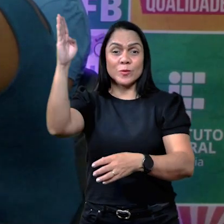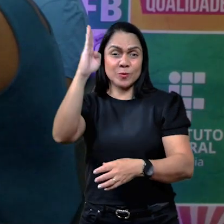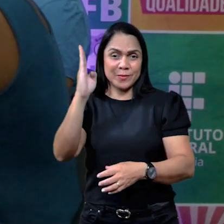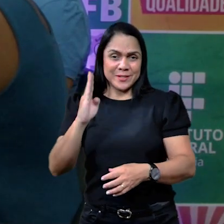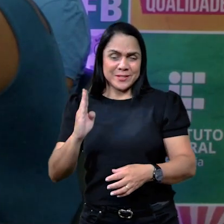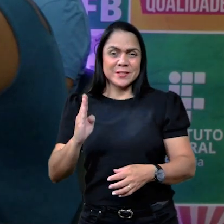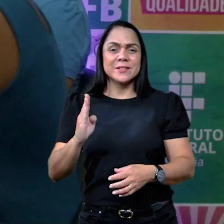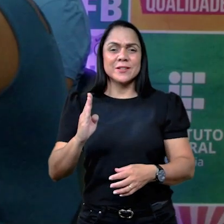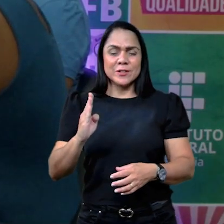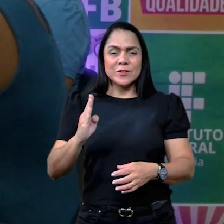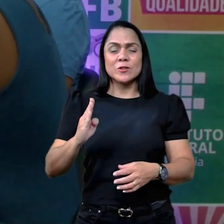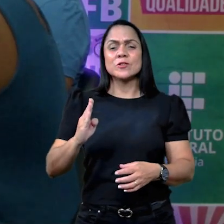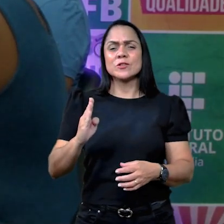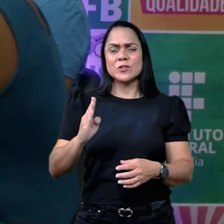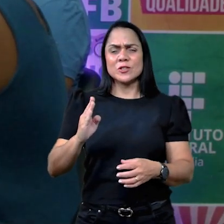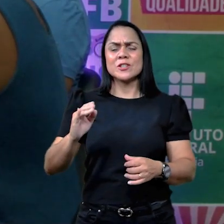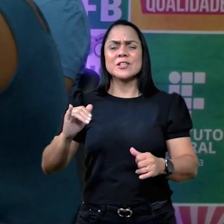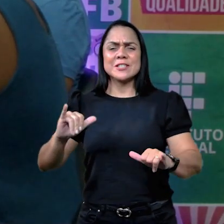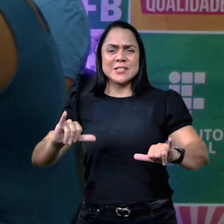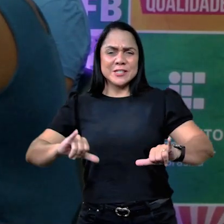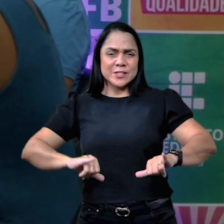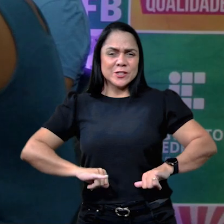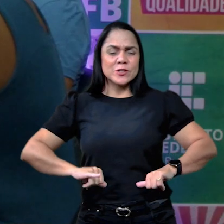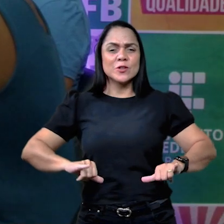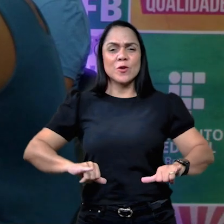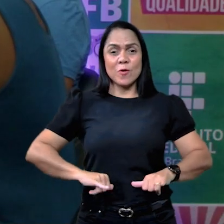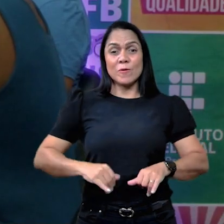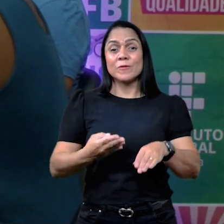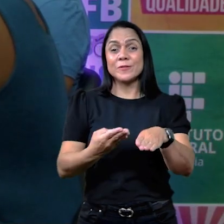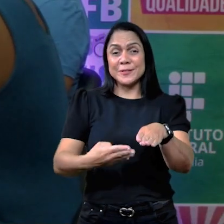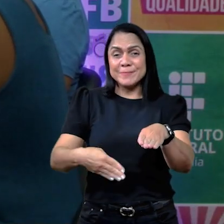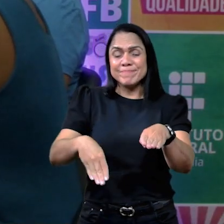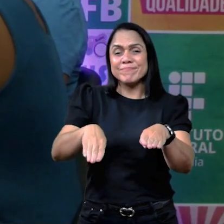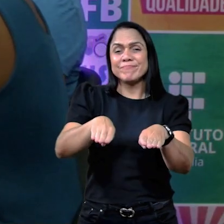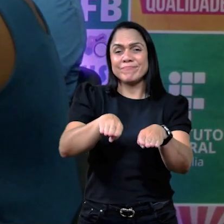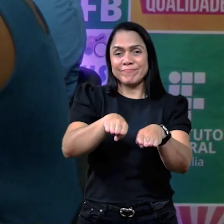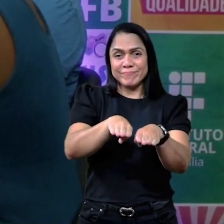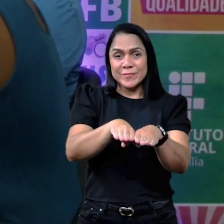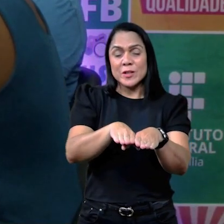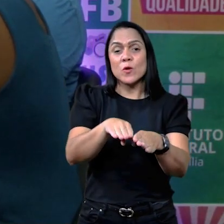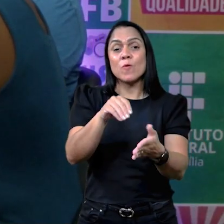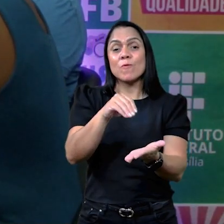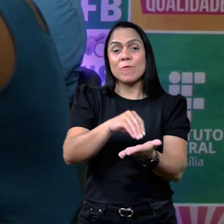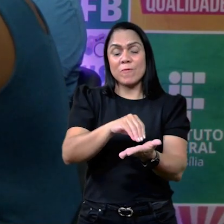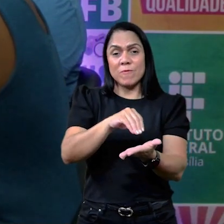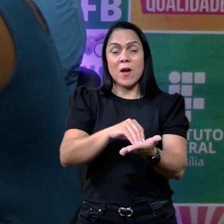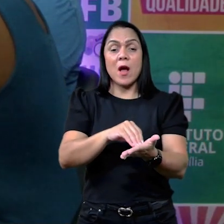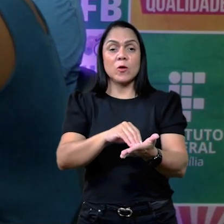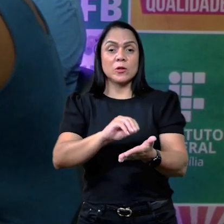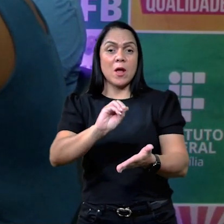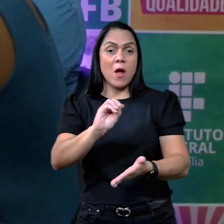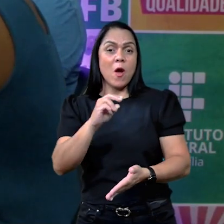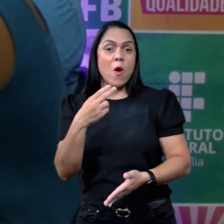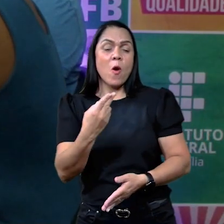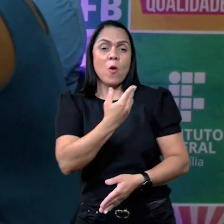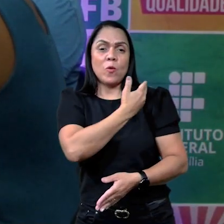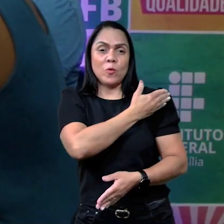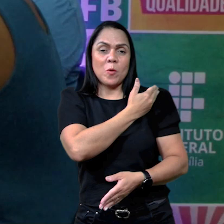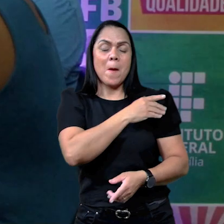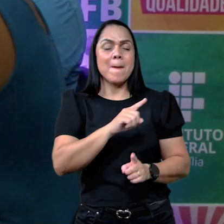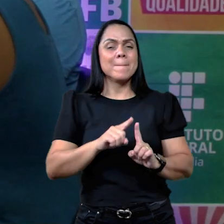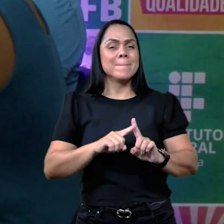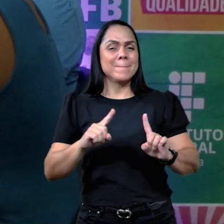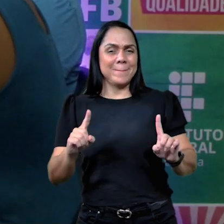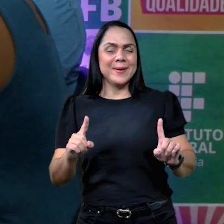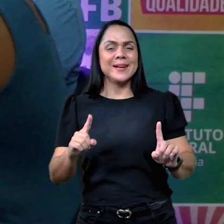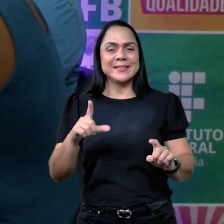que historicamente sofreram com algum tipo de desigualdade ou discriminação. No entanto, existem